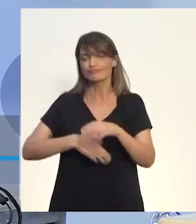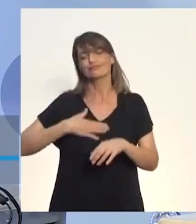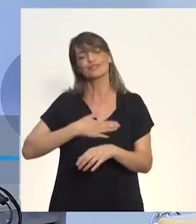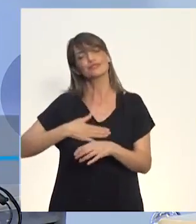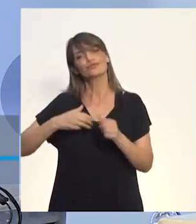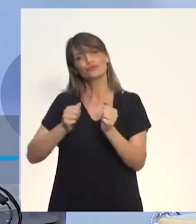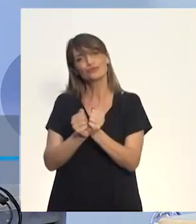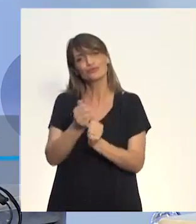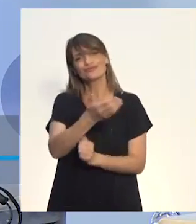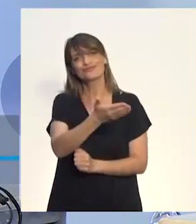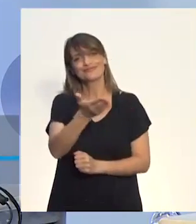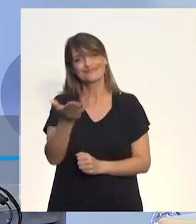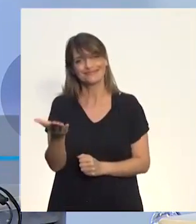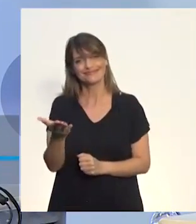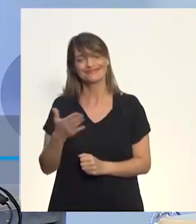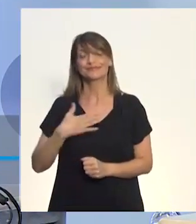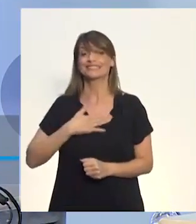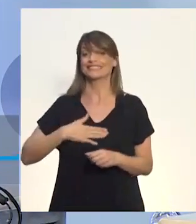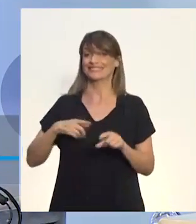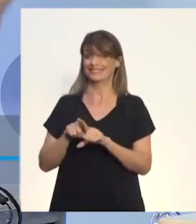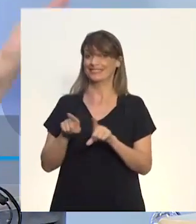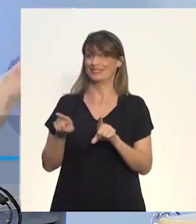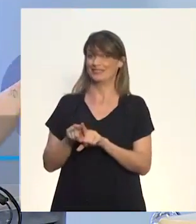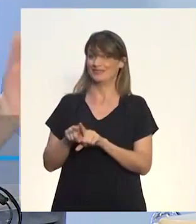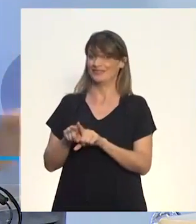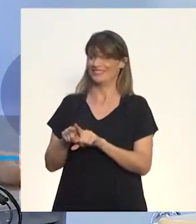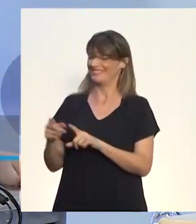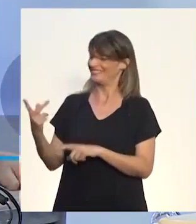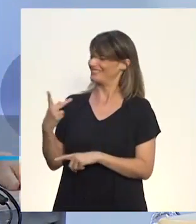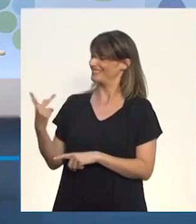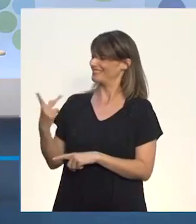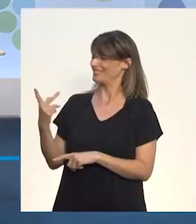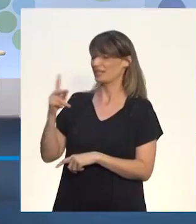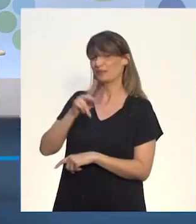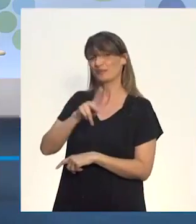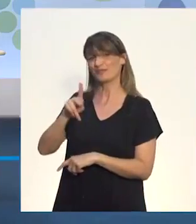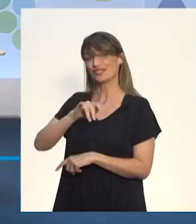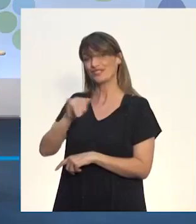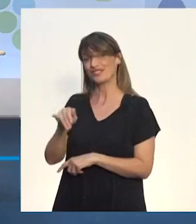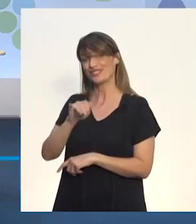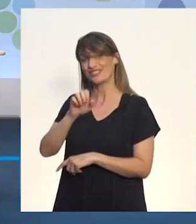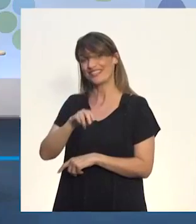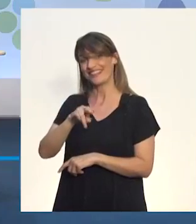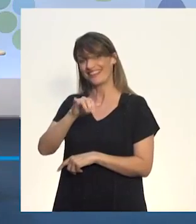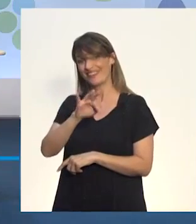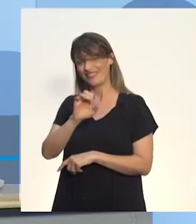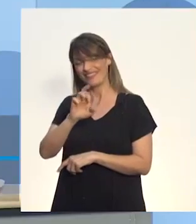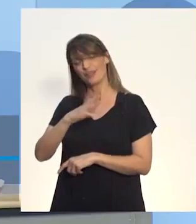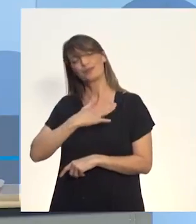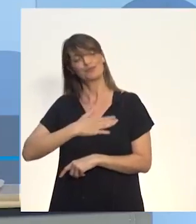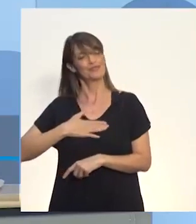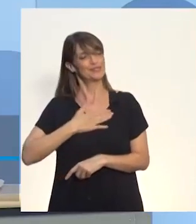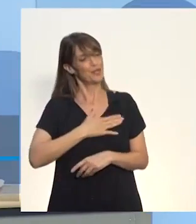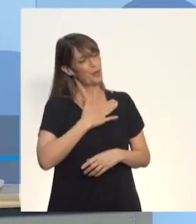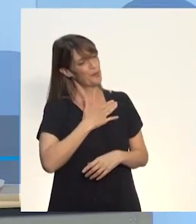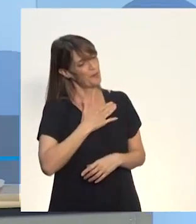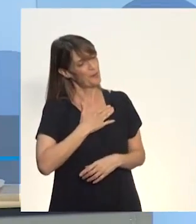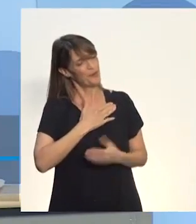com vocês. Prazer também, porque eu tenho aqui ao meu lado a professora Jennifer. O prazer é nosso de começar esse